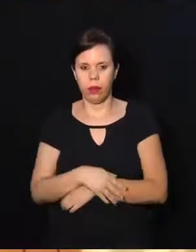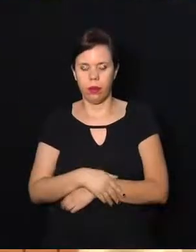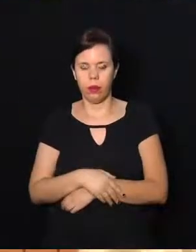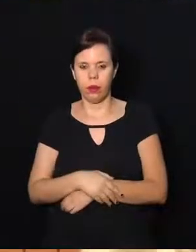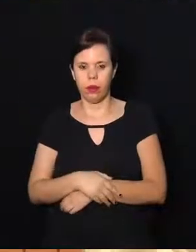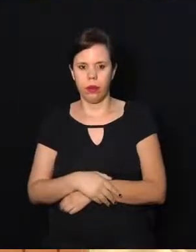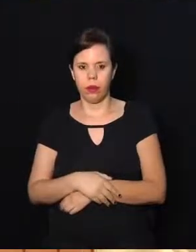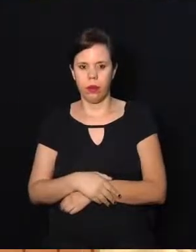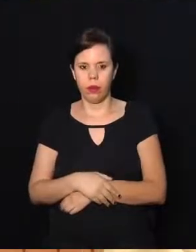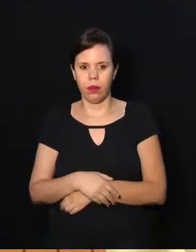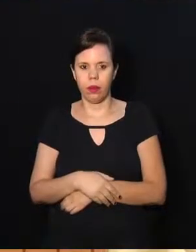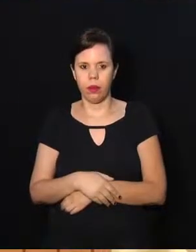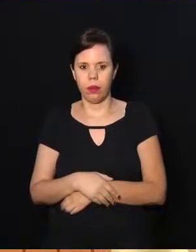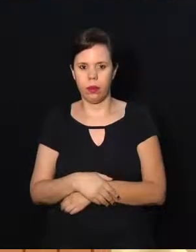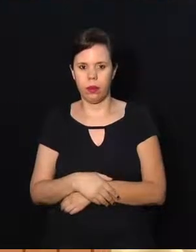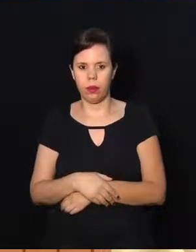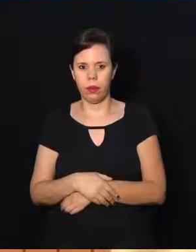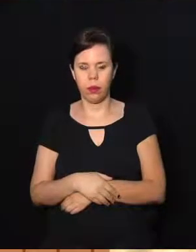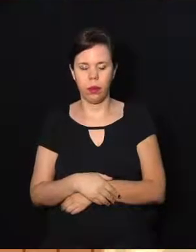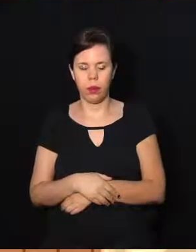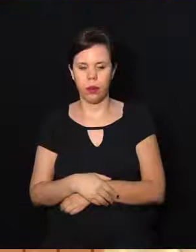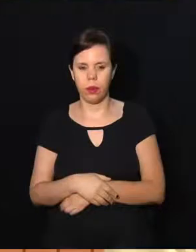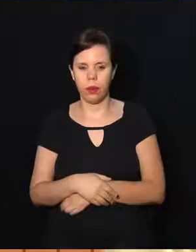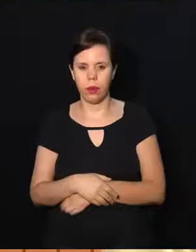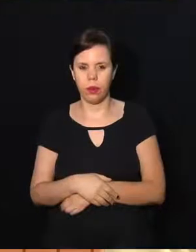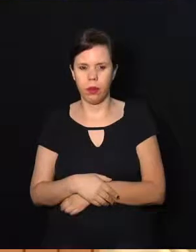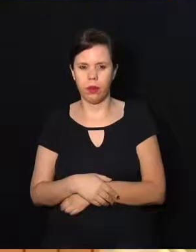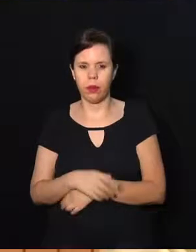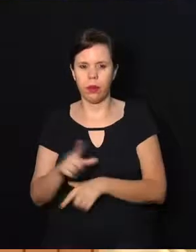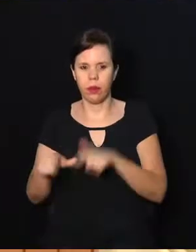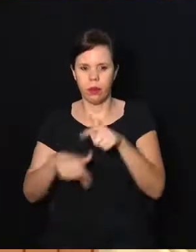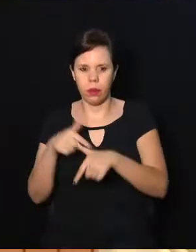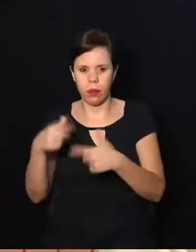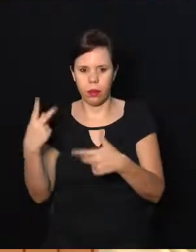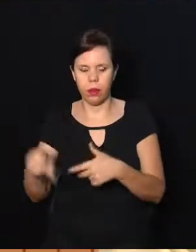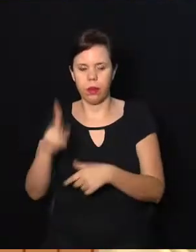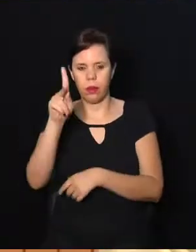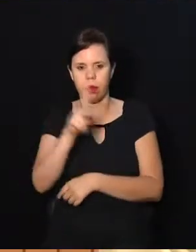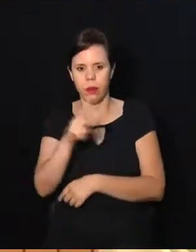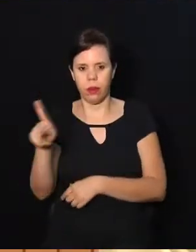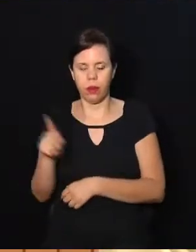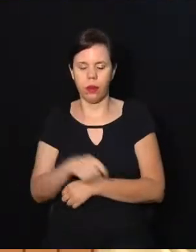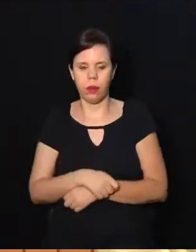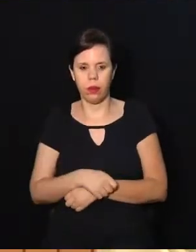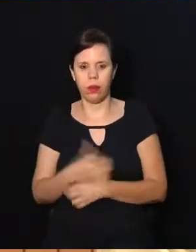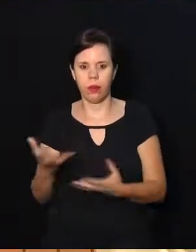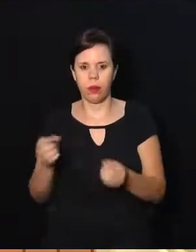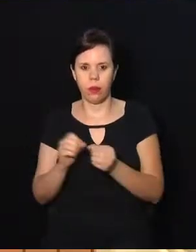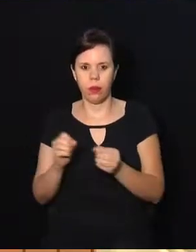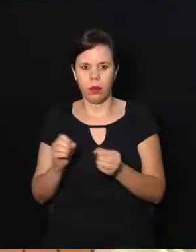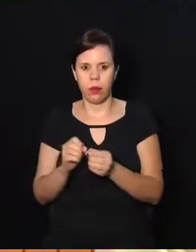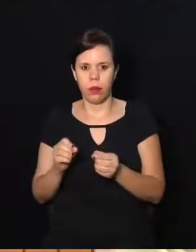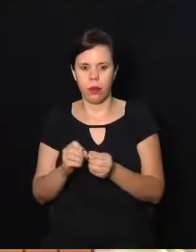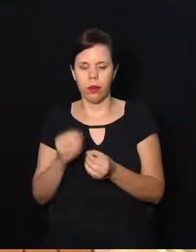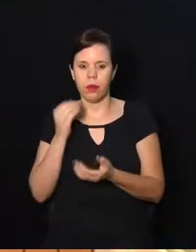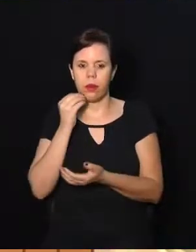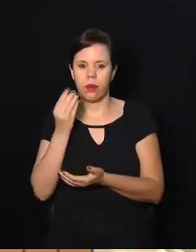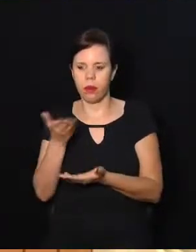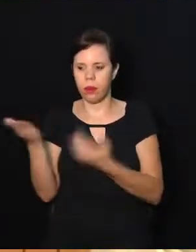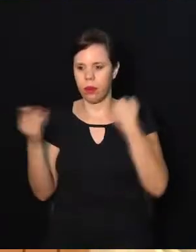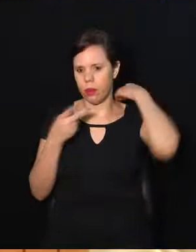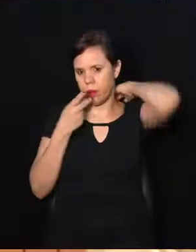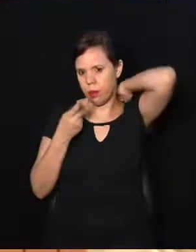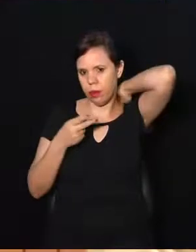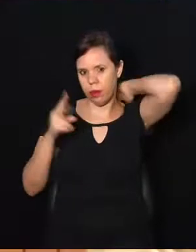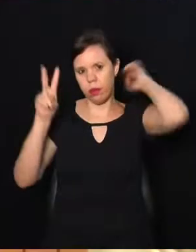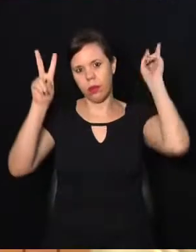em padre Eduardo para o seu chamado. Agora quero dar um espaço para que vocês possam falar